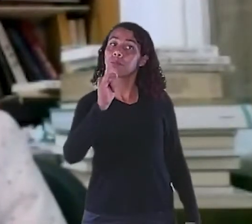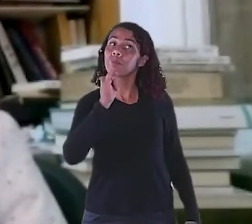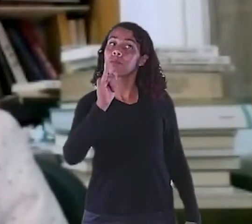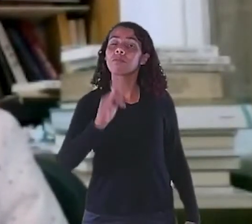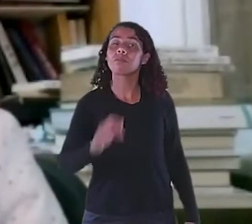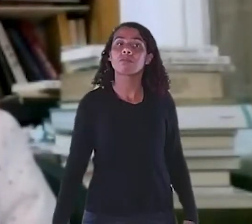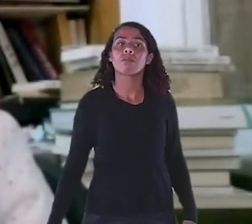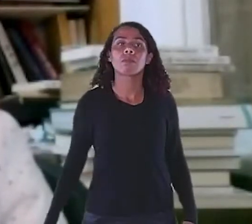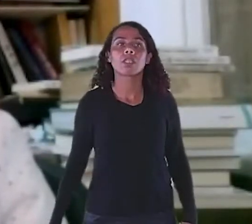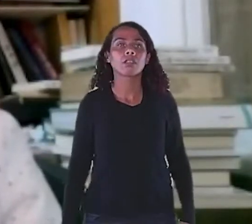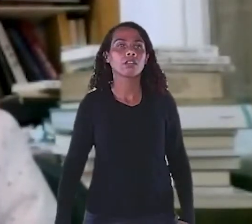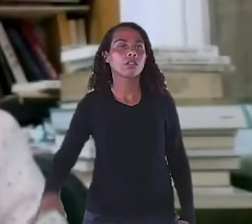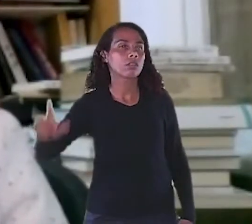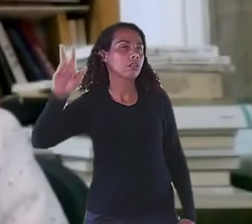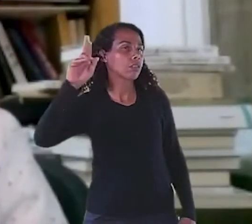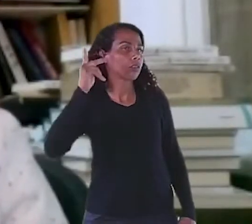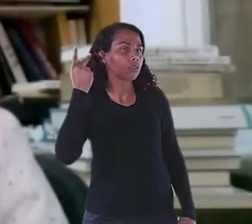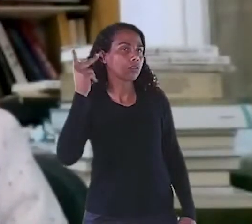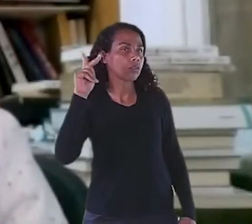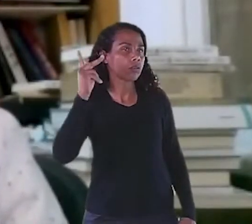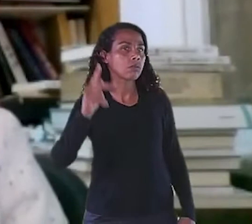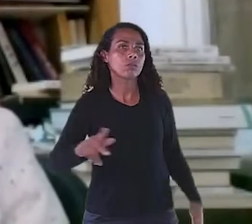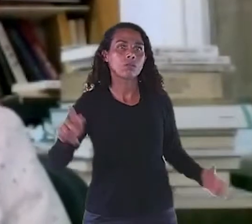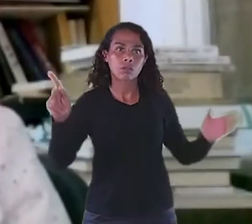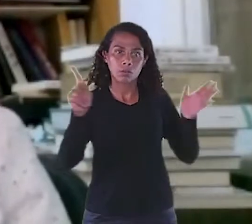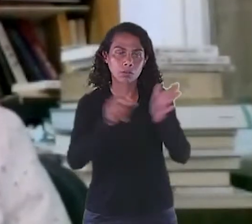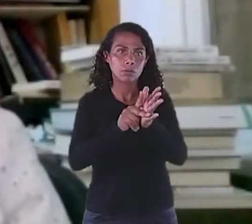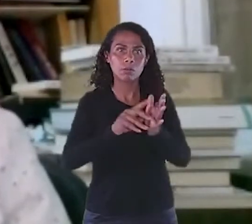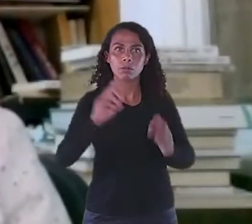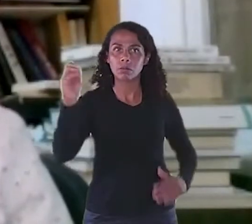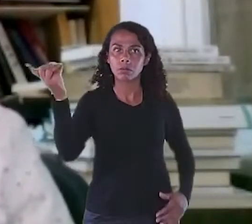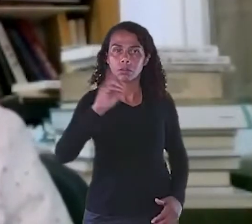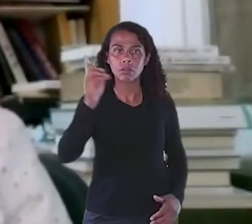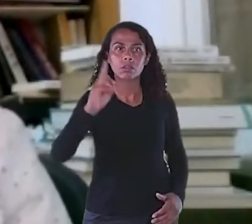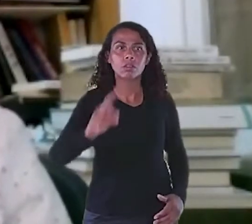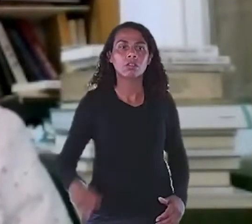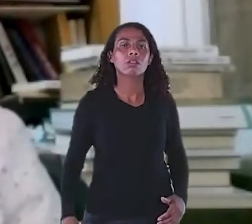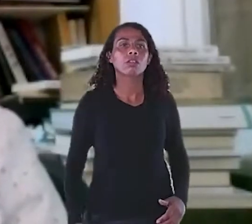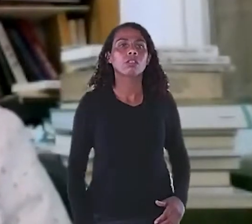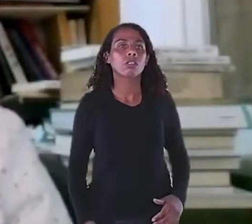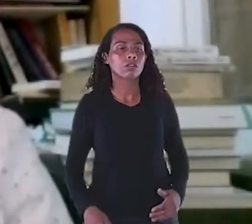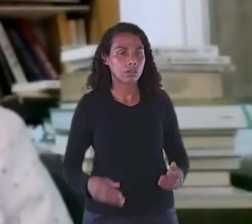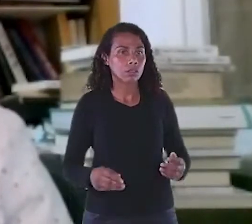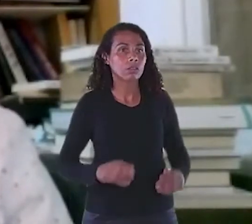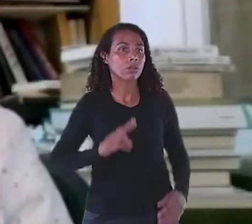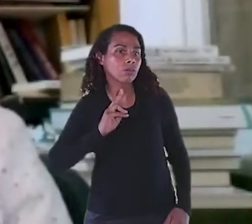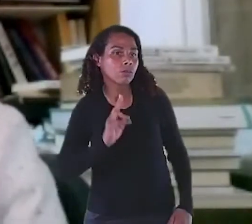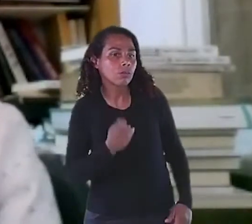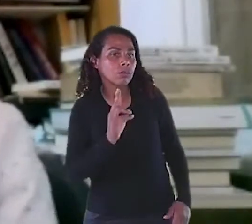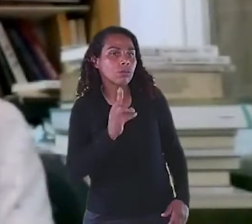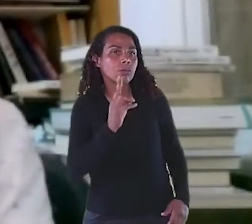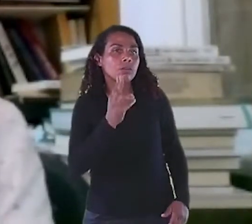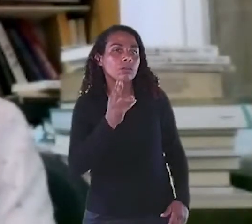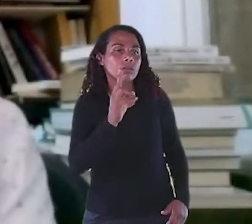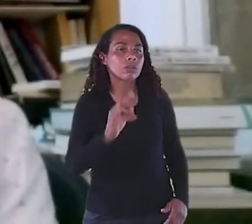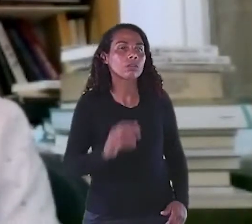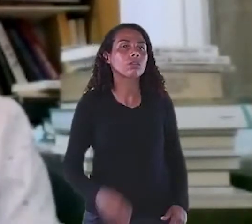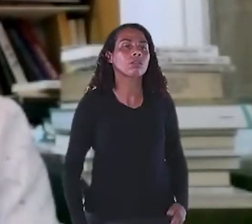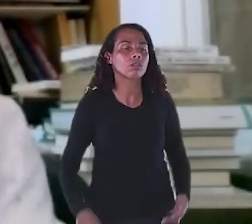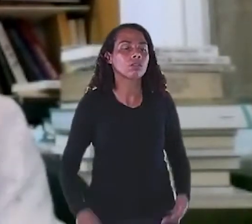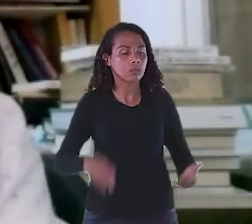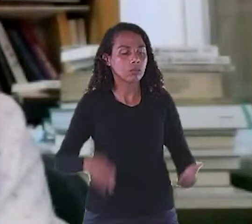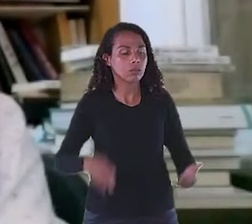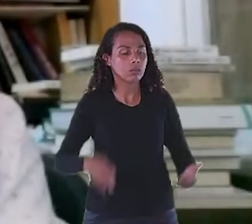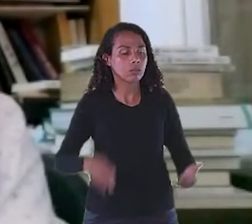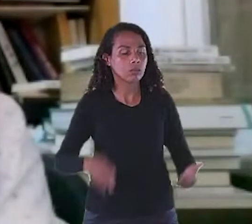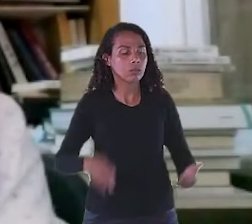propriamente a história, e sim o que se segue aqui. Eu acho que num livro de crônicas também tem isso, não é? Você não vai fazer